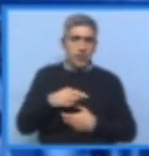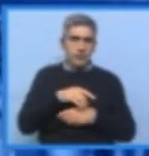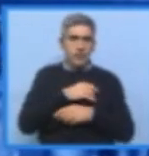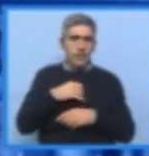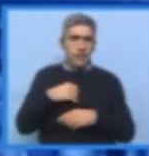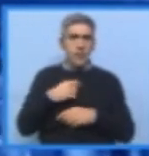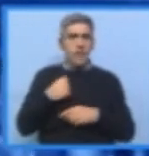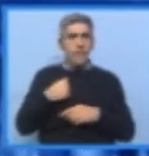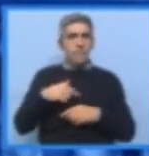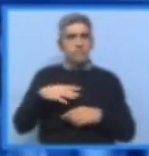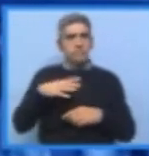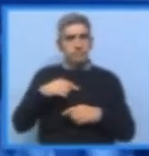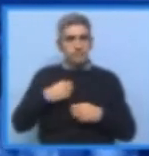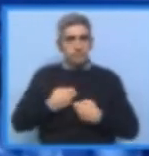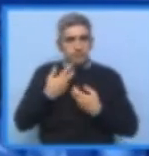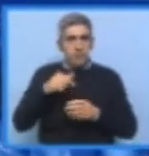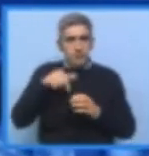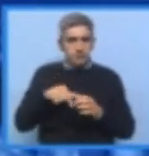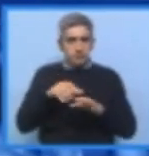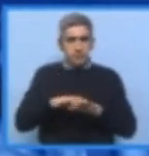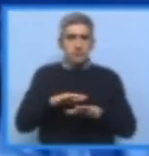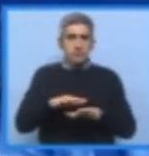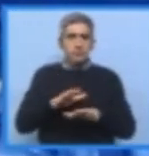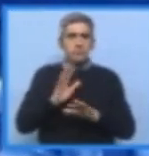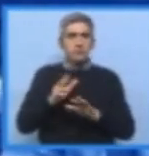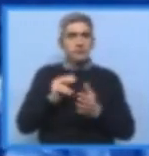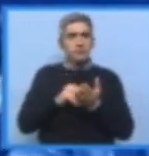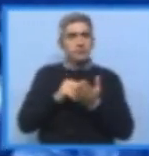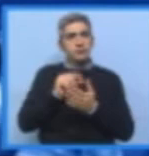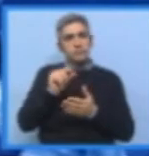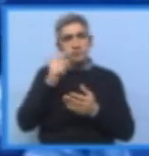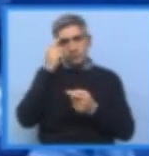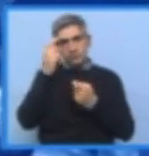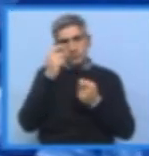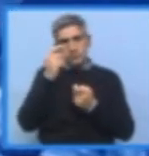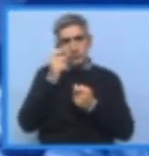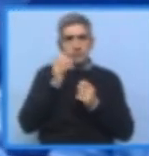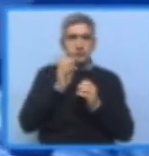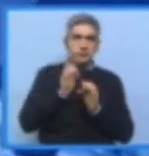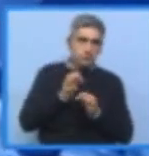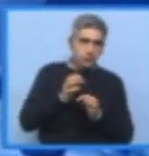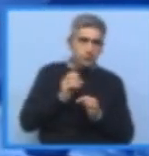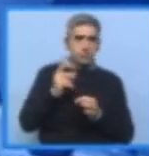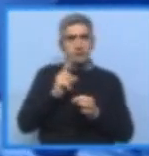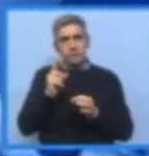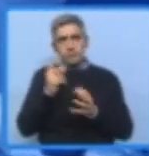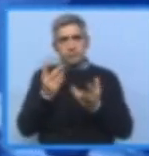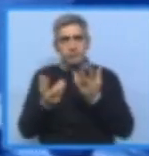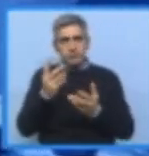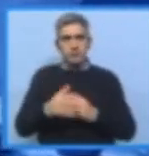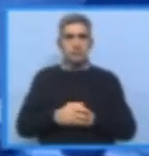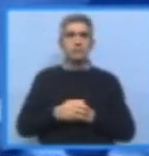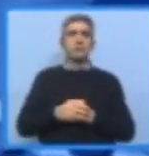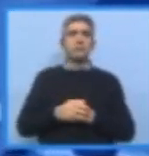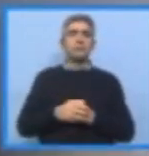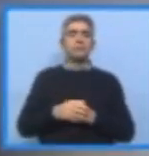por impulso nós queremos sempre reanimar. Eu acho que vale a pena fazer aquele compasso de espera para ponderar se deve mesmo ou não. Um médico que